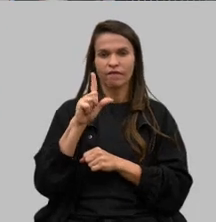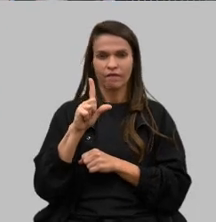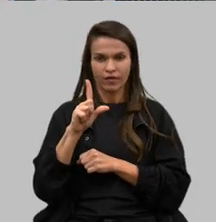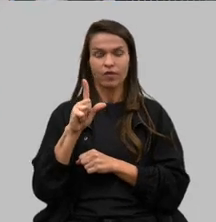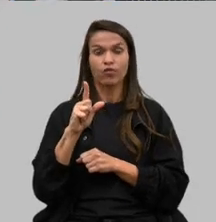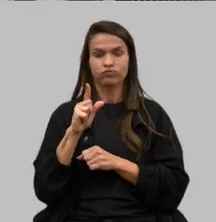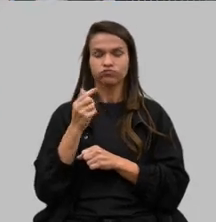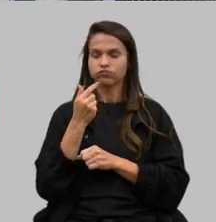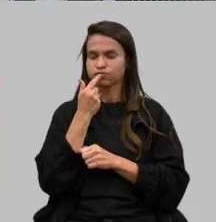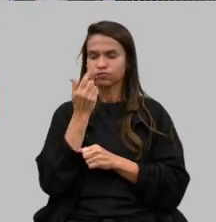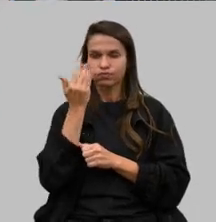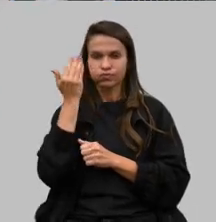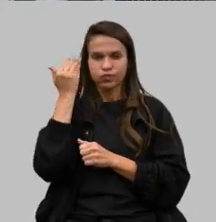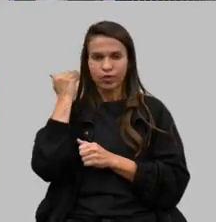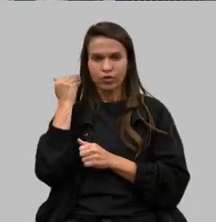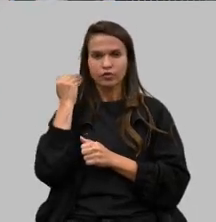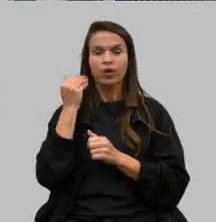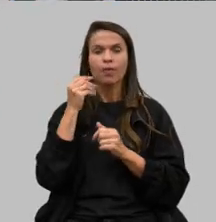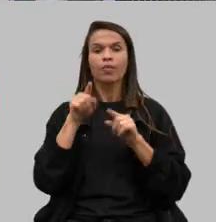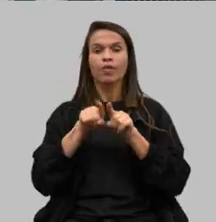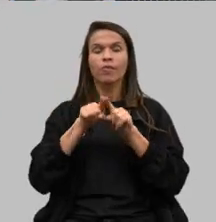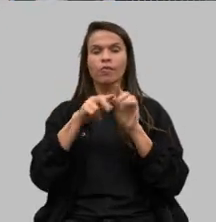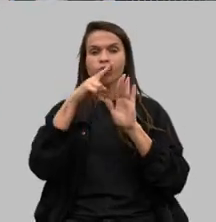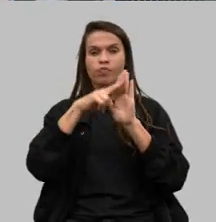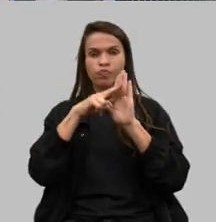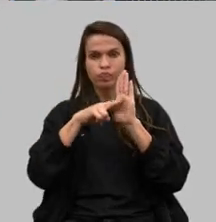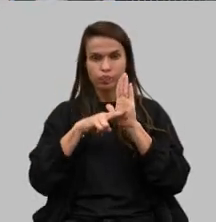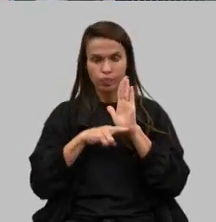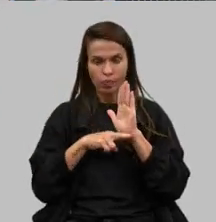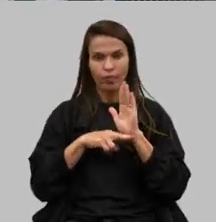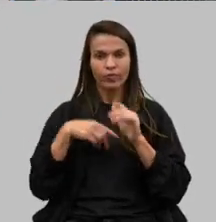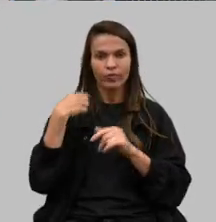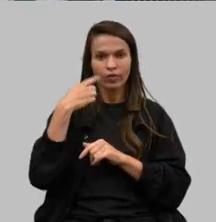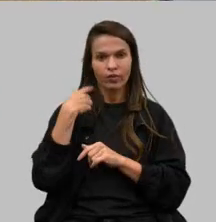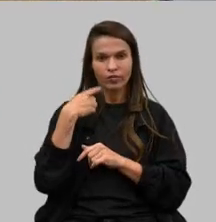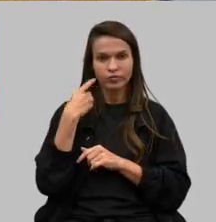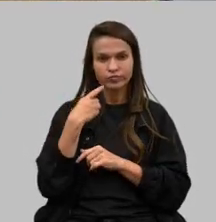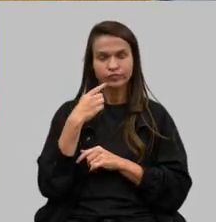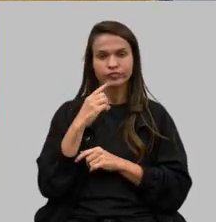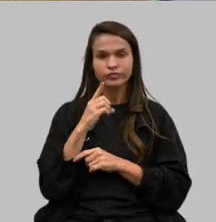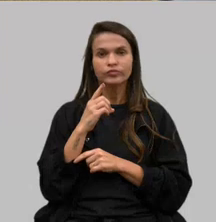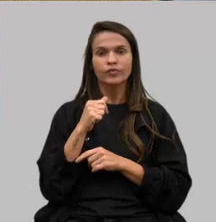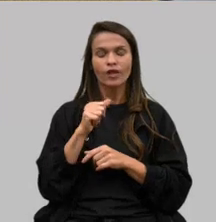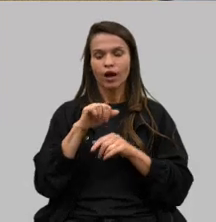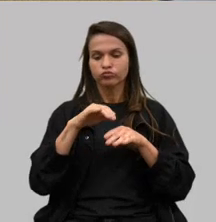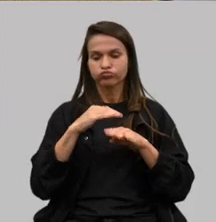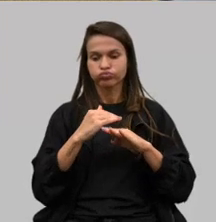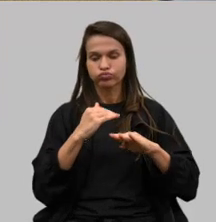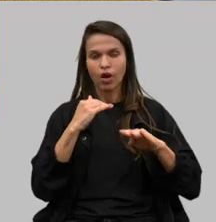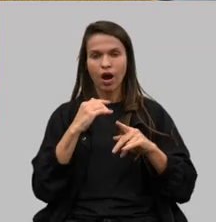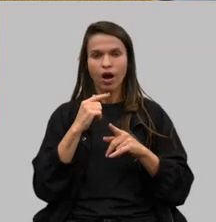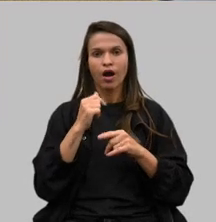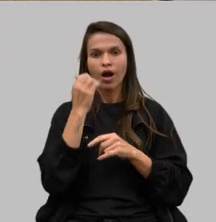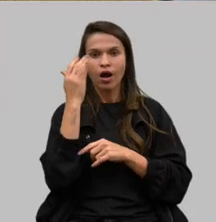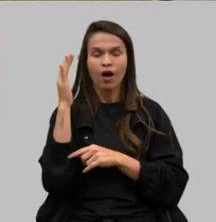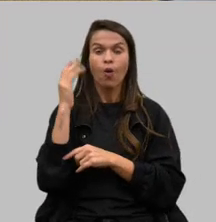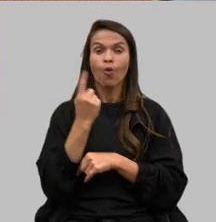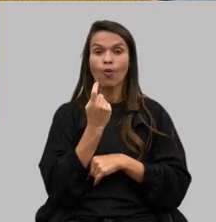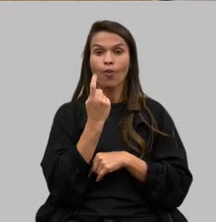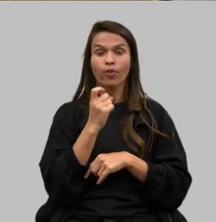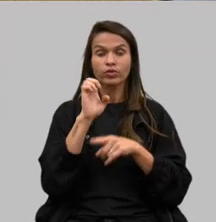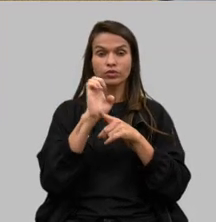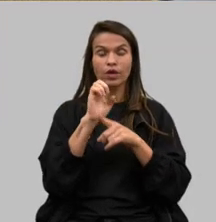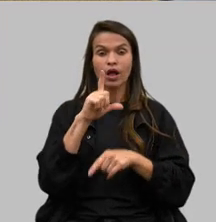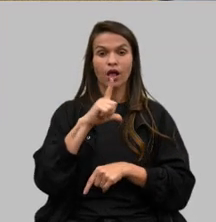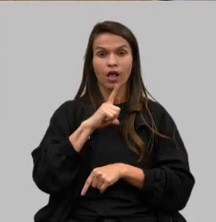regulament que foi objeto inclusive de audiência pública aqui né deputada A caução ambiental eh o único estado do Brasil que